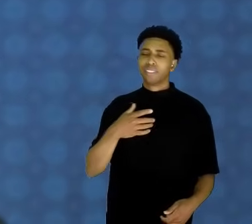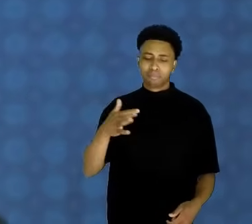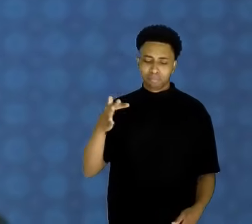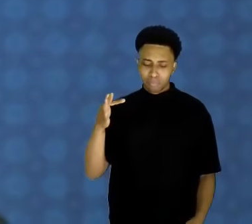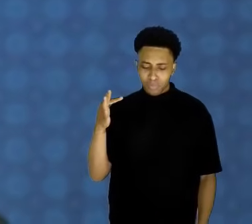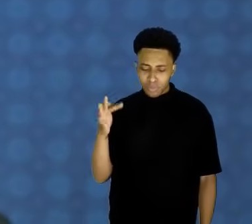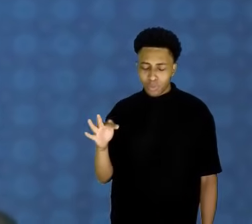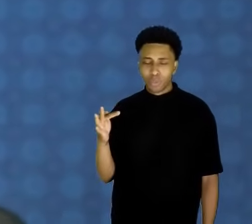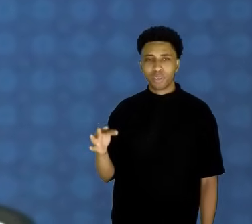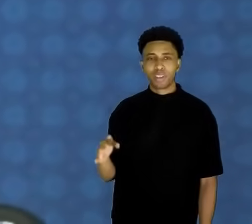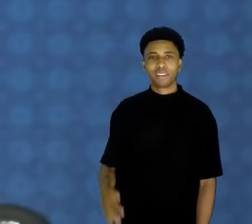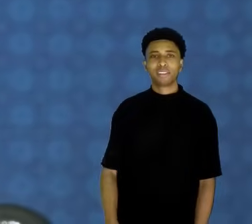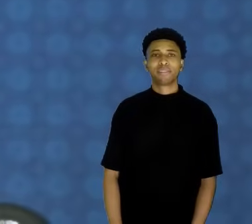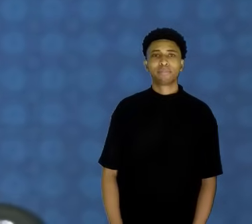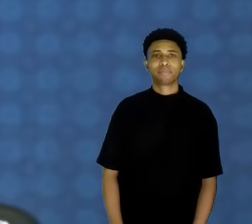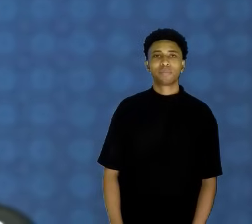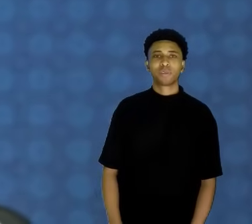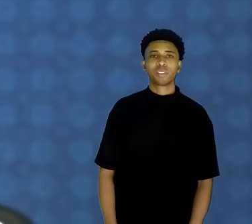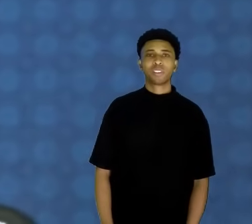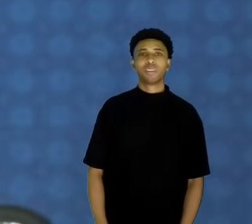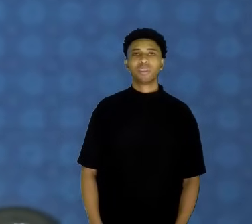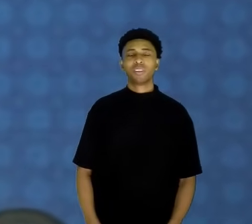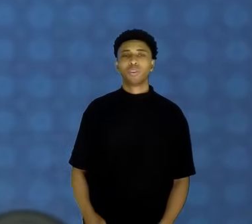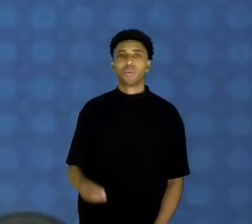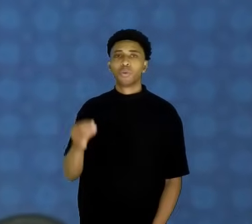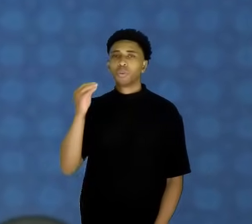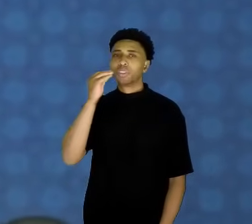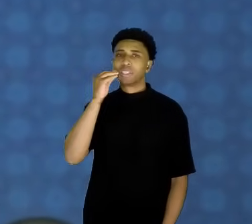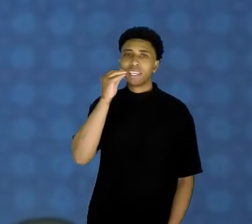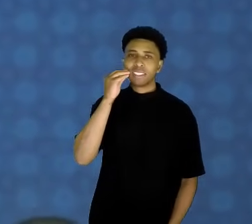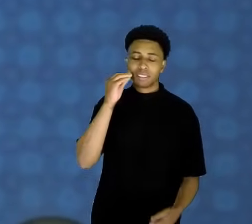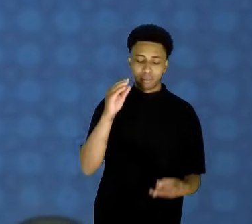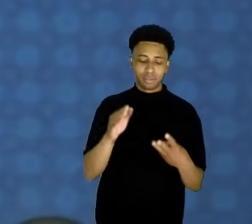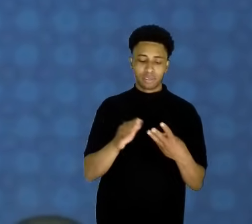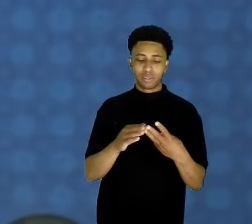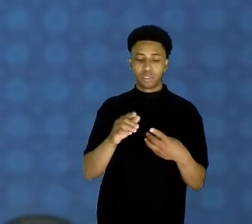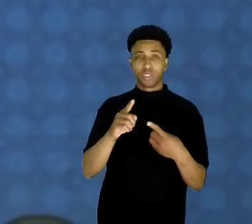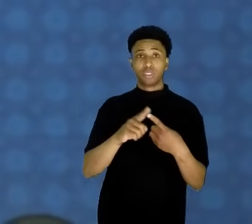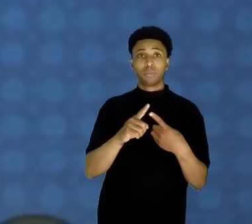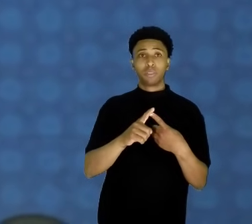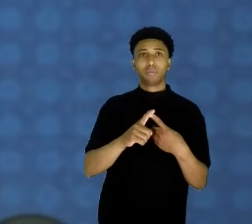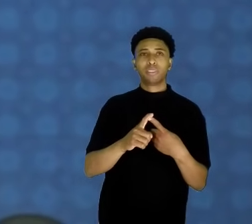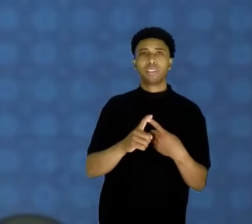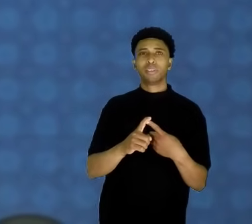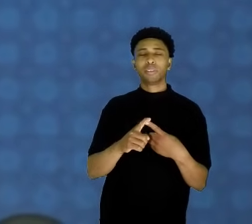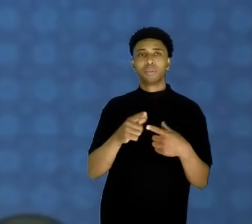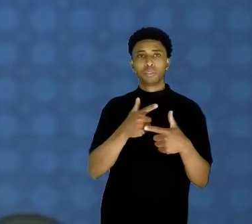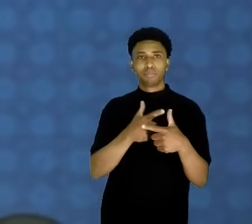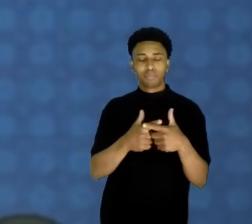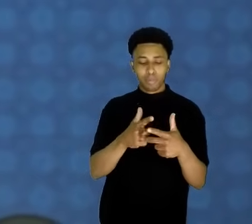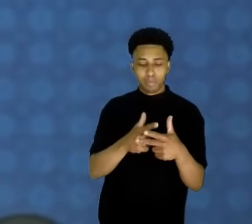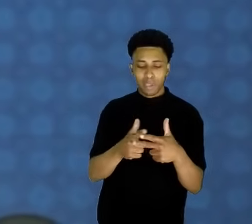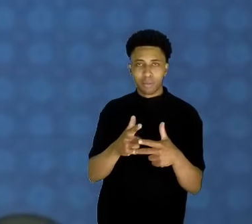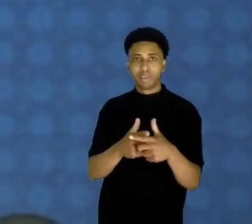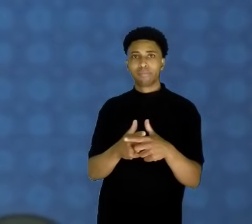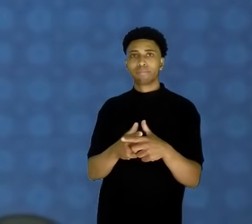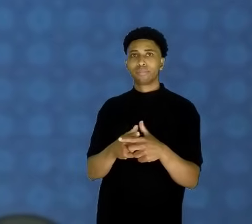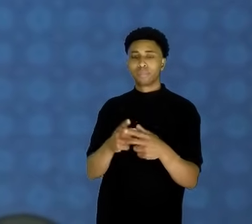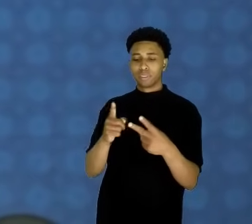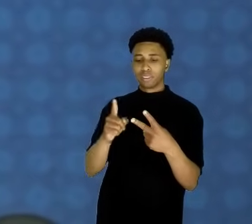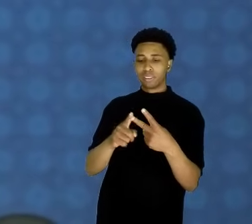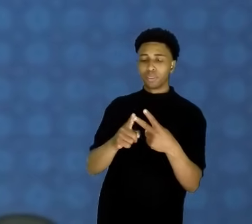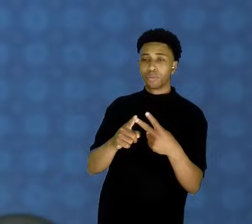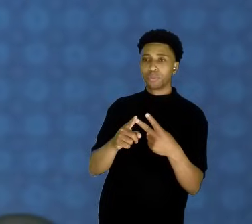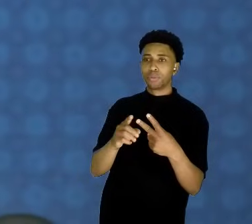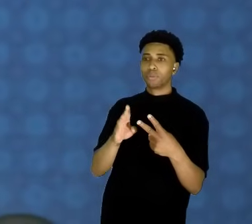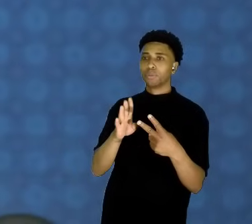Mas o pior teste não foi até agora. Jesus havê vindo pelo problema, Jesus fica